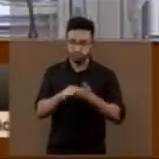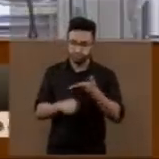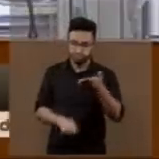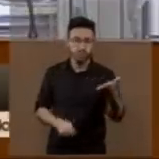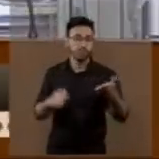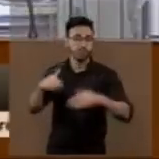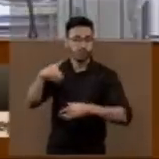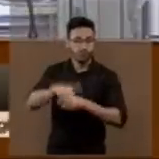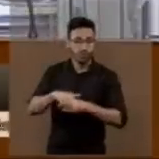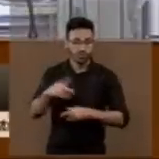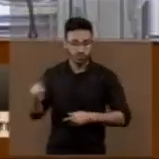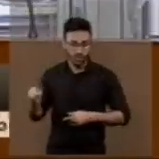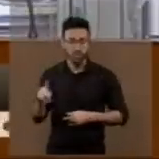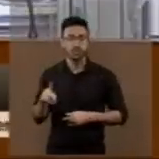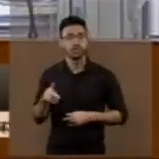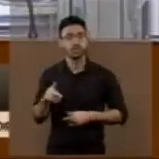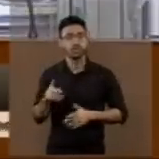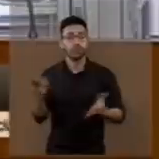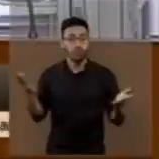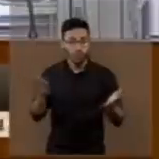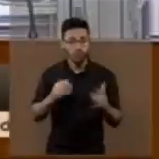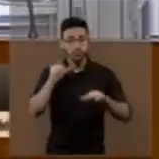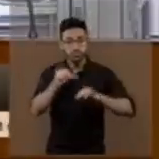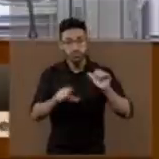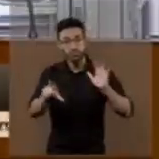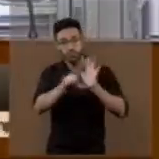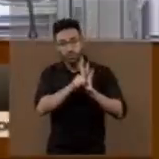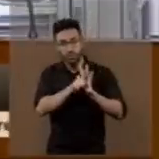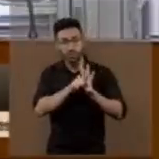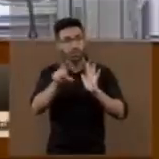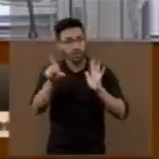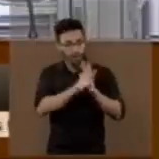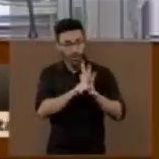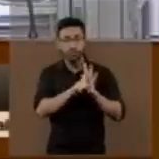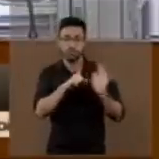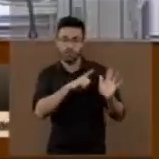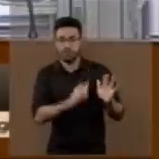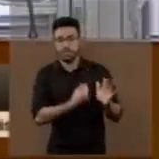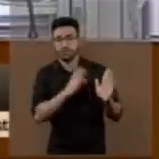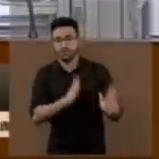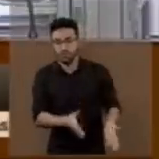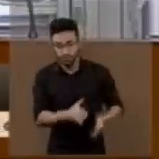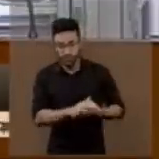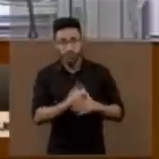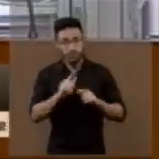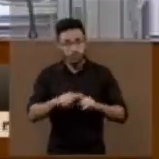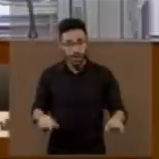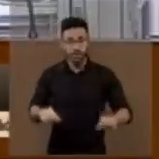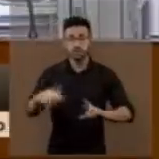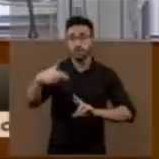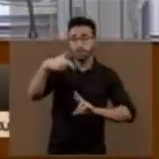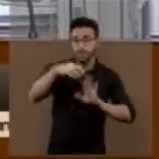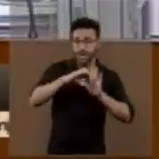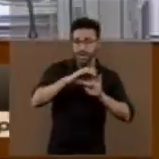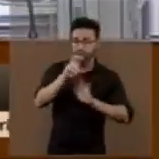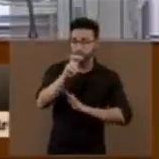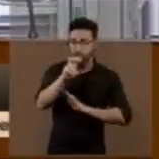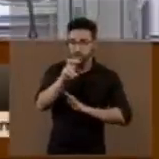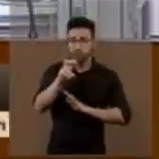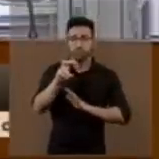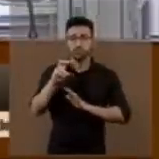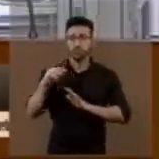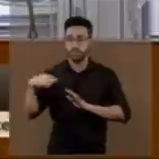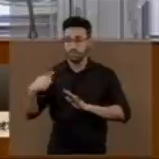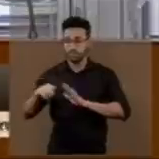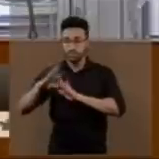acompanhei... Hoje é lei. Essa lei é superveniente, mas aquele parágrafo 5º, alterado pela medida provisória, que